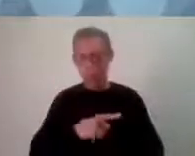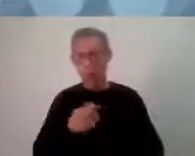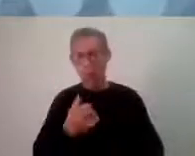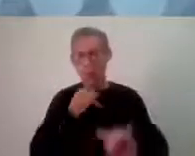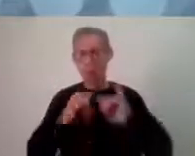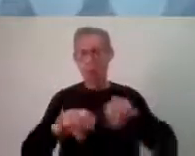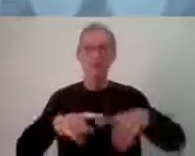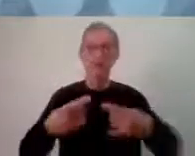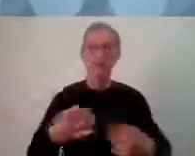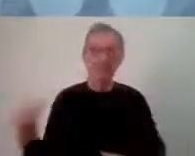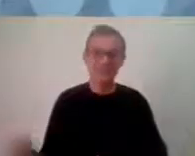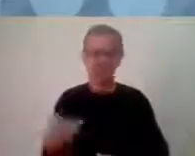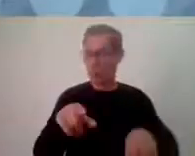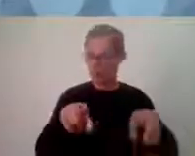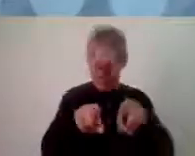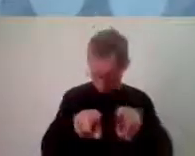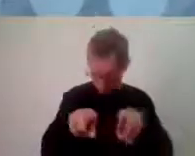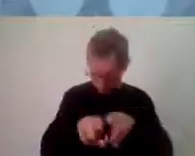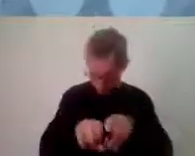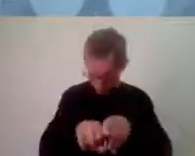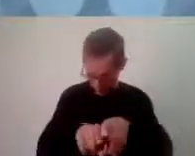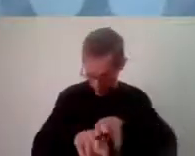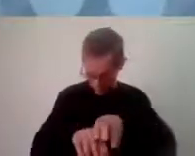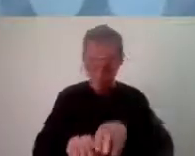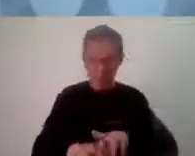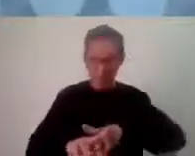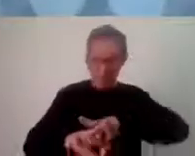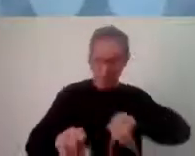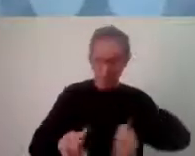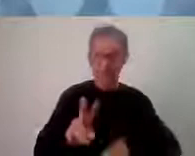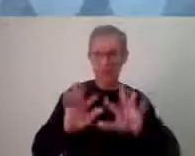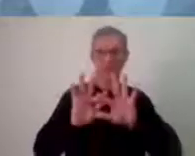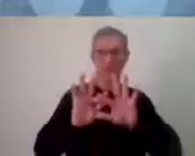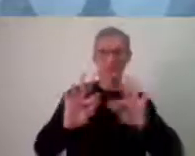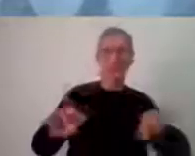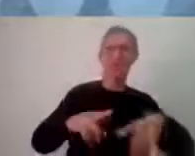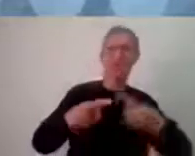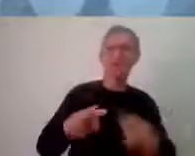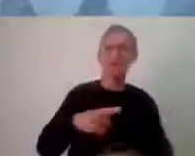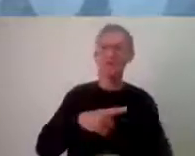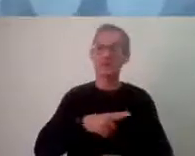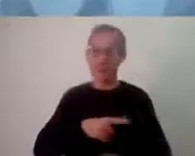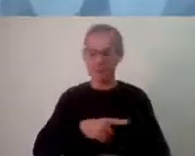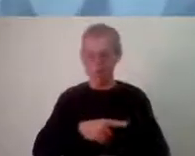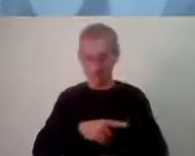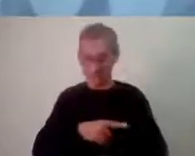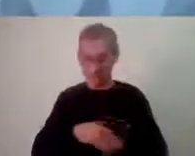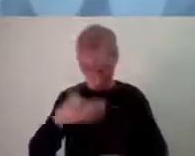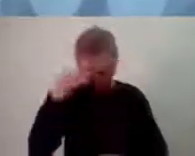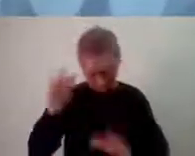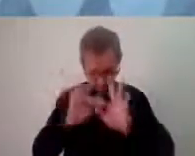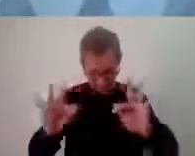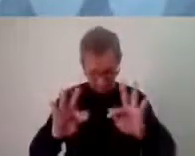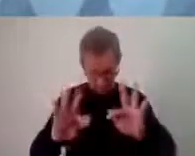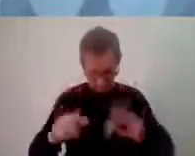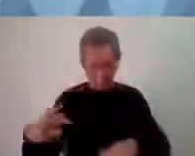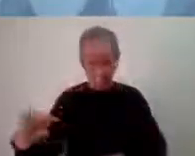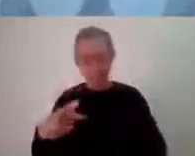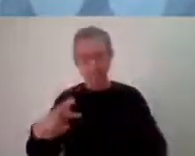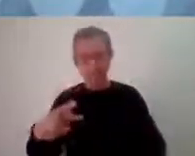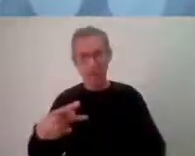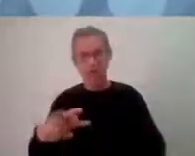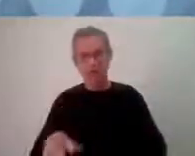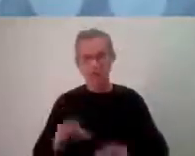detalhe, e ele é importante. É a diferença entre as duas funções, mas você tem que saber qual que é a função que é maior